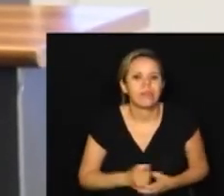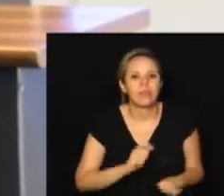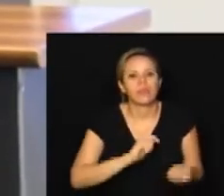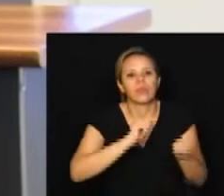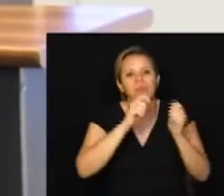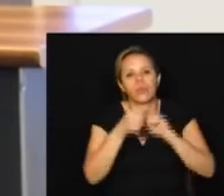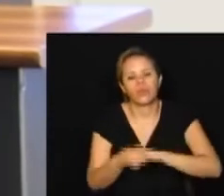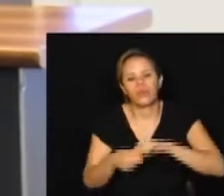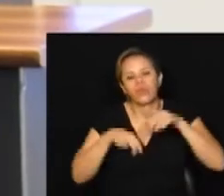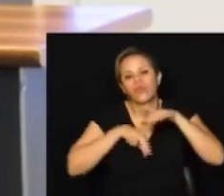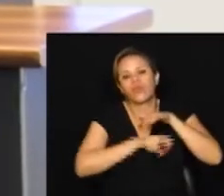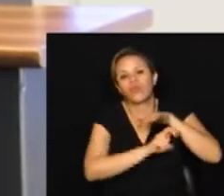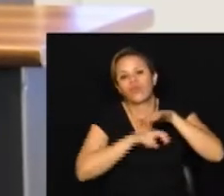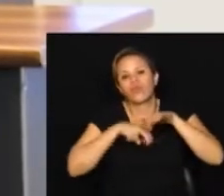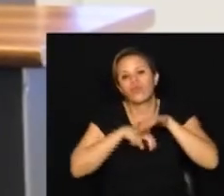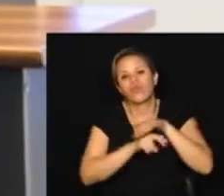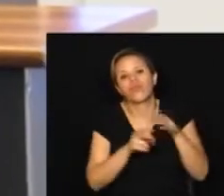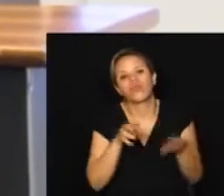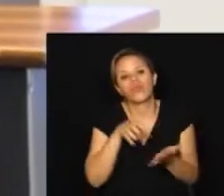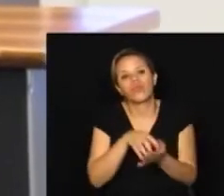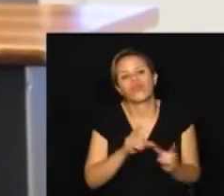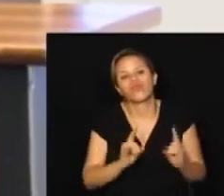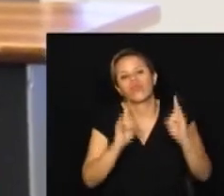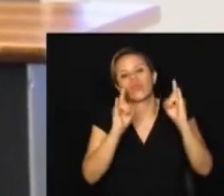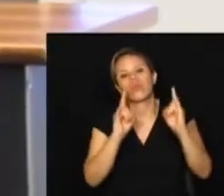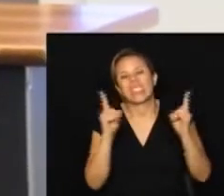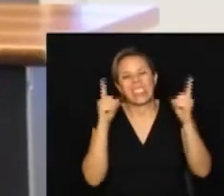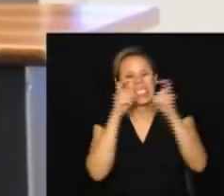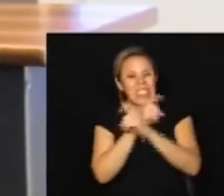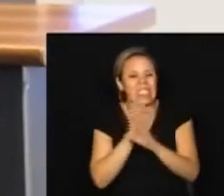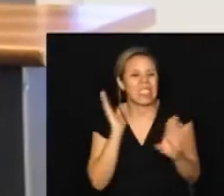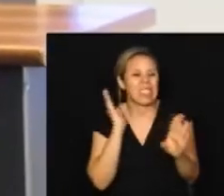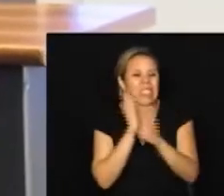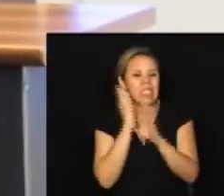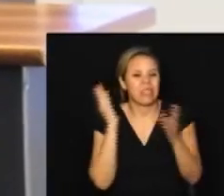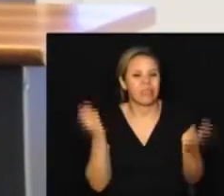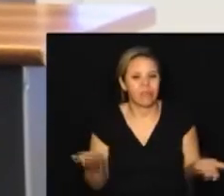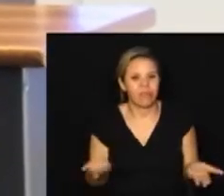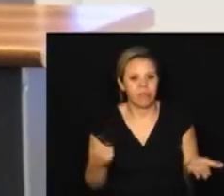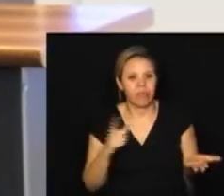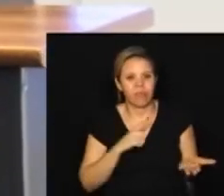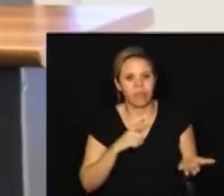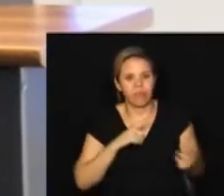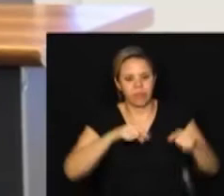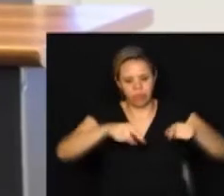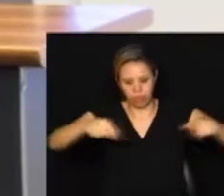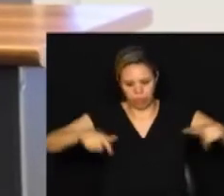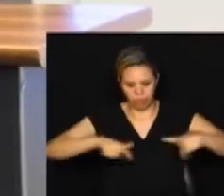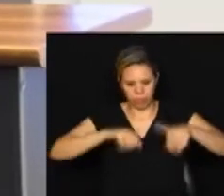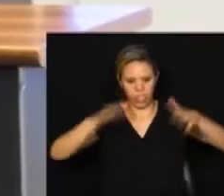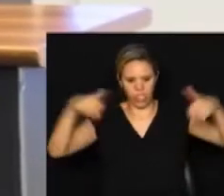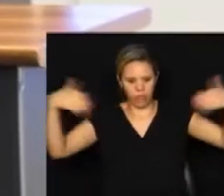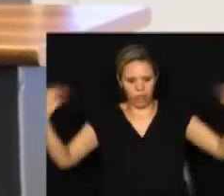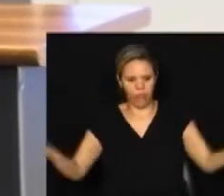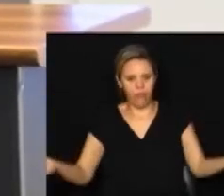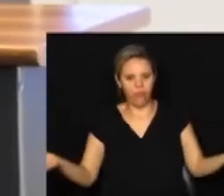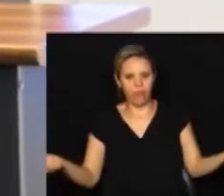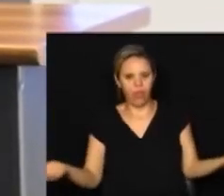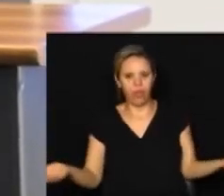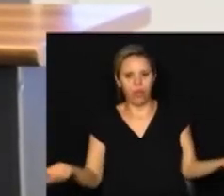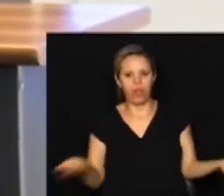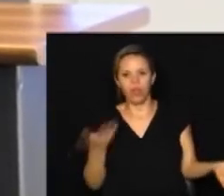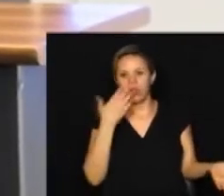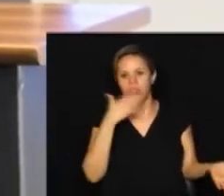uma creche, mas prédio no centro ainda é muito difícil, porque nós temos que ter aquele espaço externo, né, para